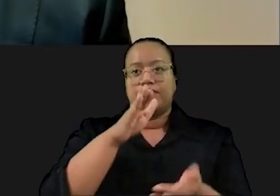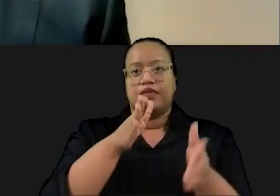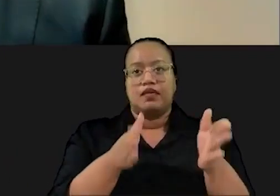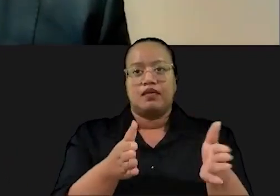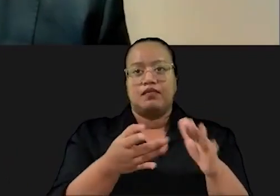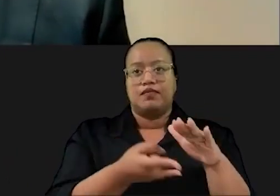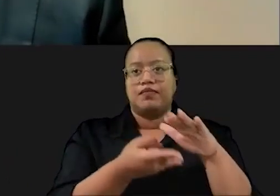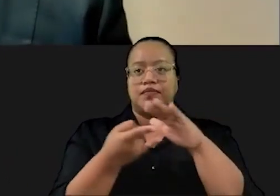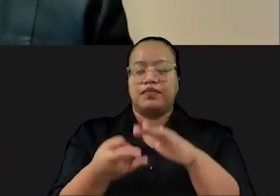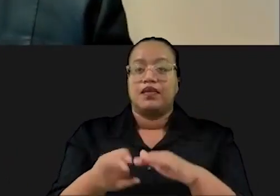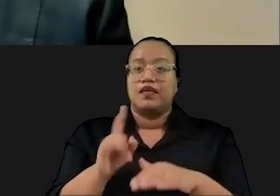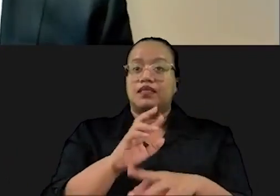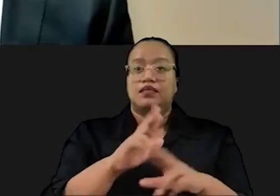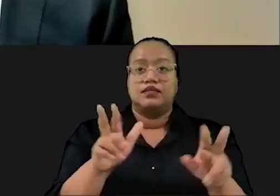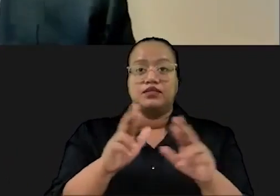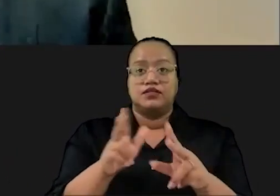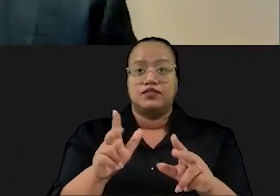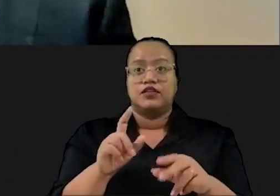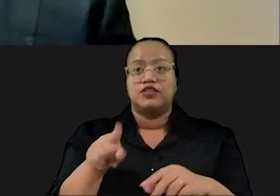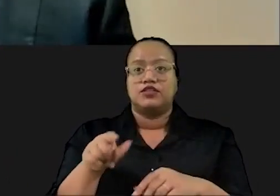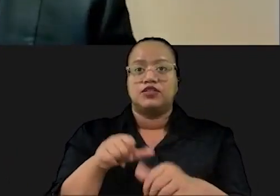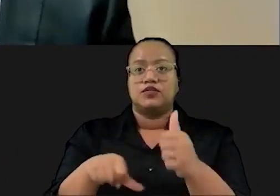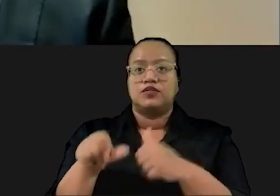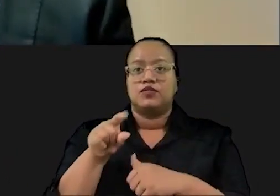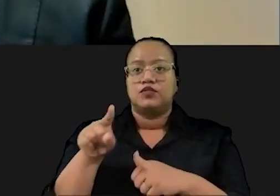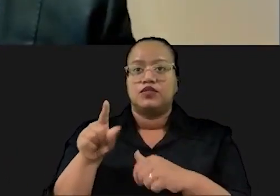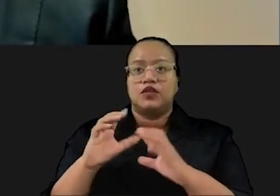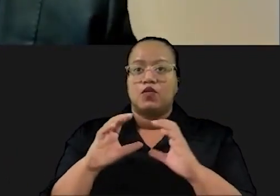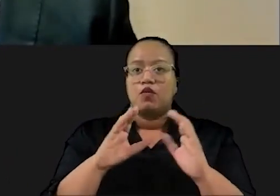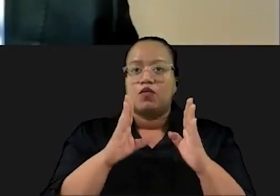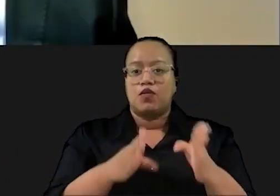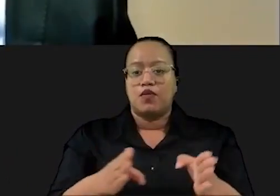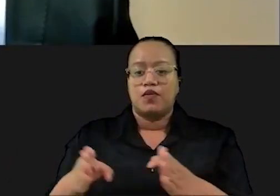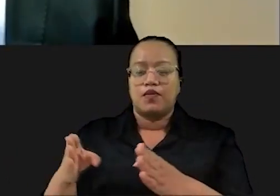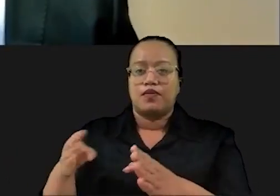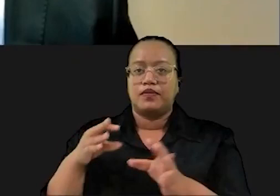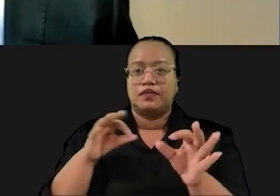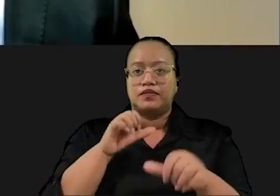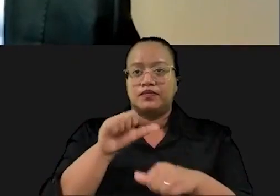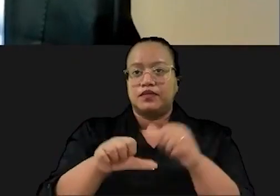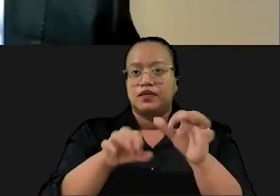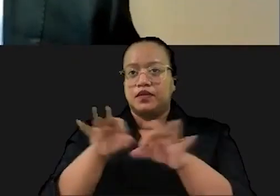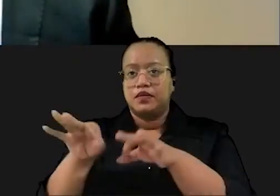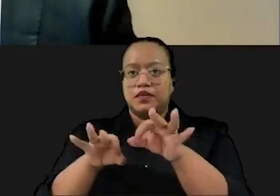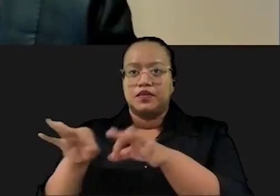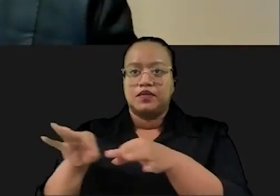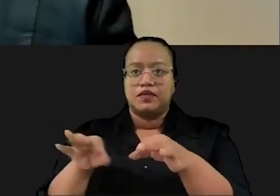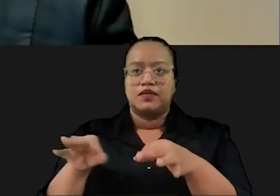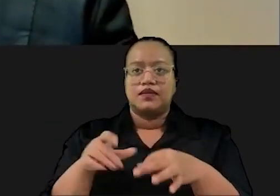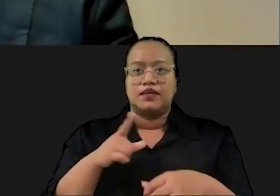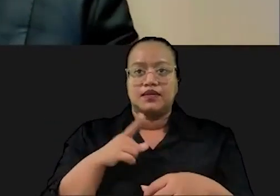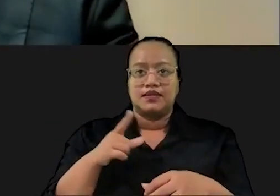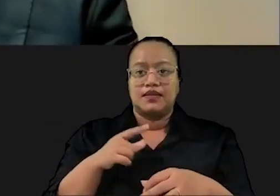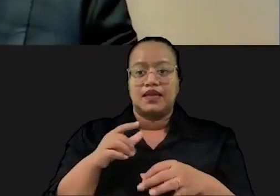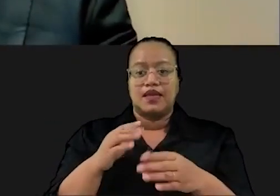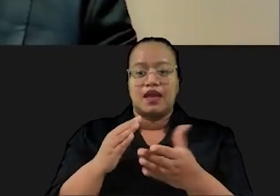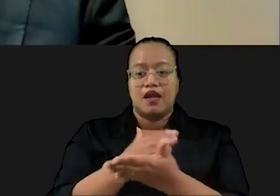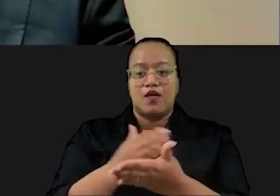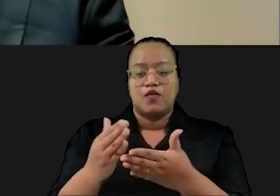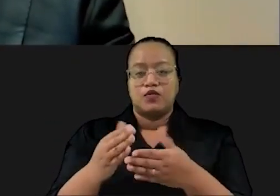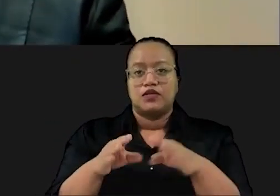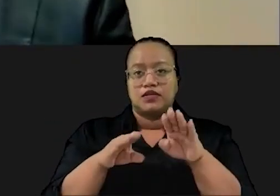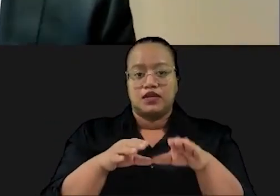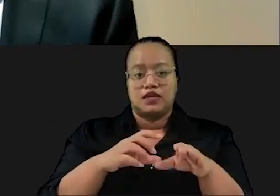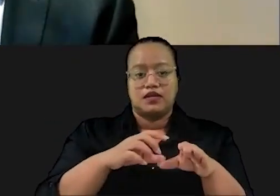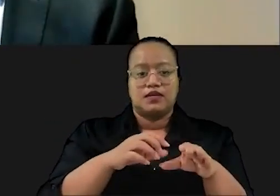linha de produção, em que eu tenho uma série de linhas de produção, às vezes até paralelas. Eu posso estar produzindo, por exemplo, carroceria de um